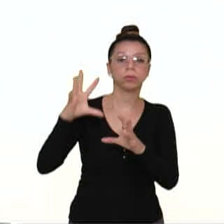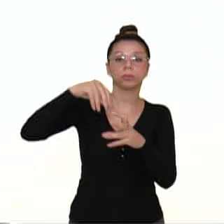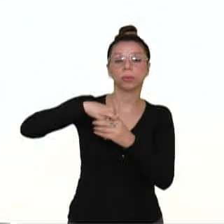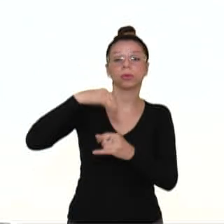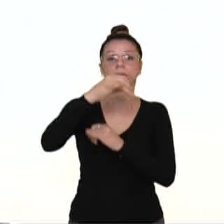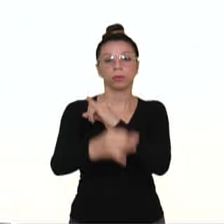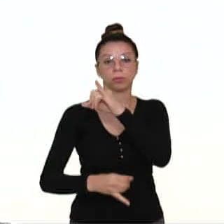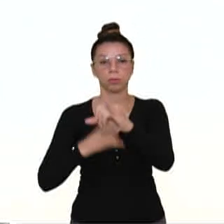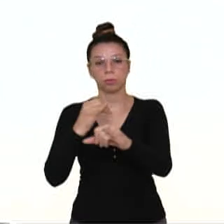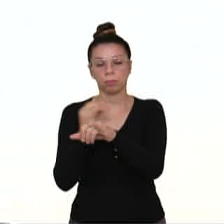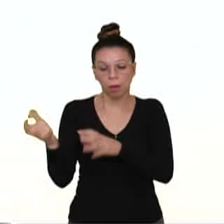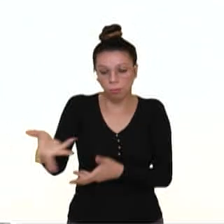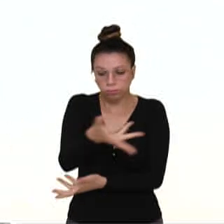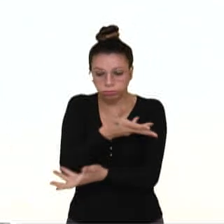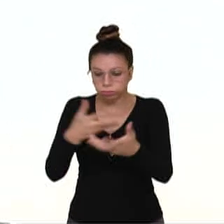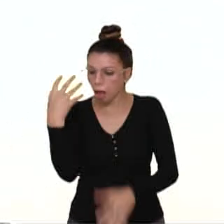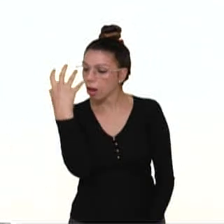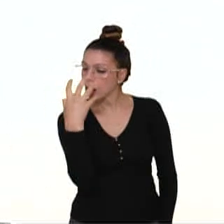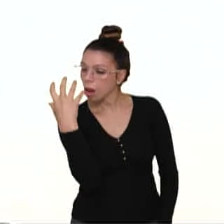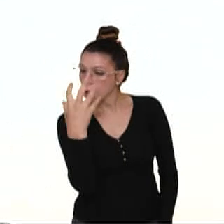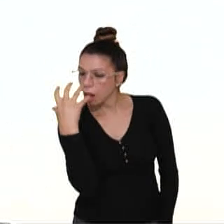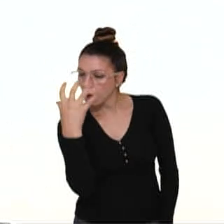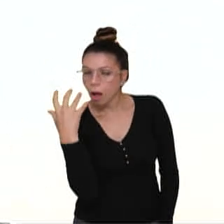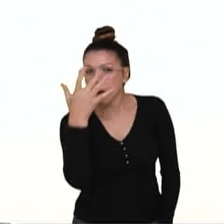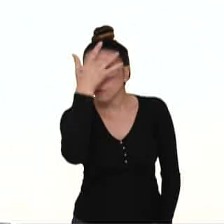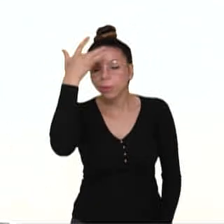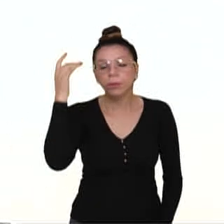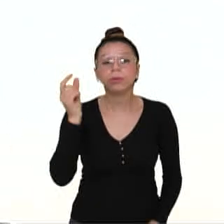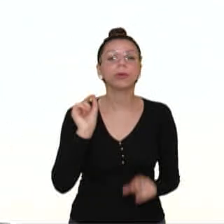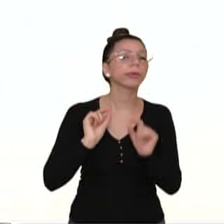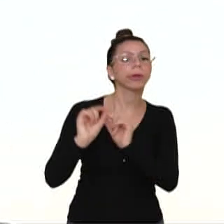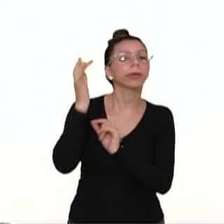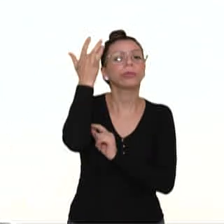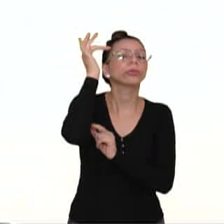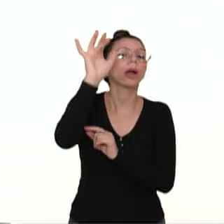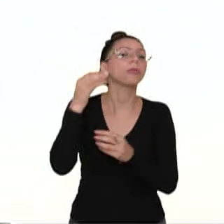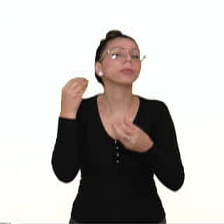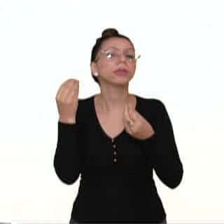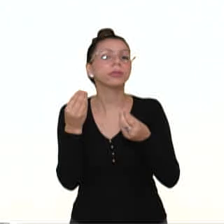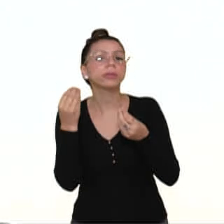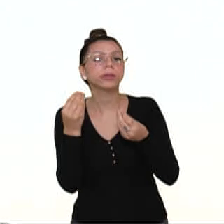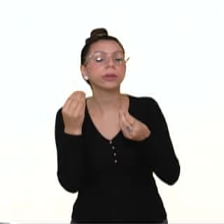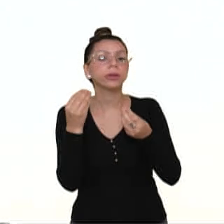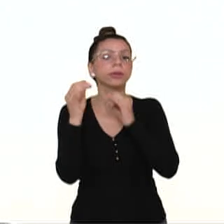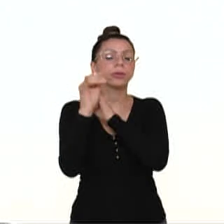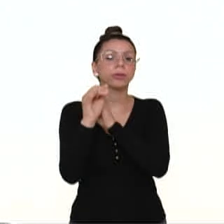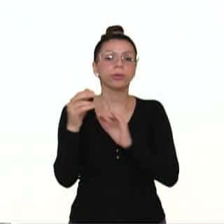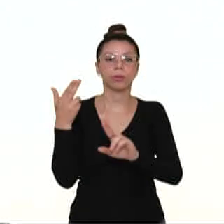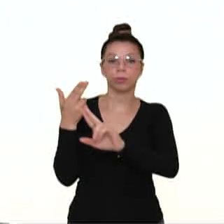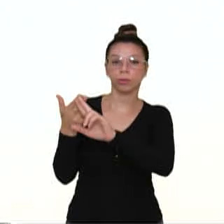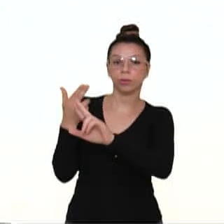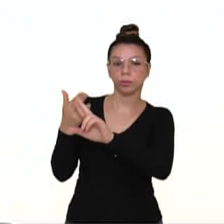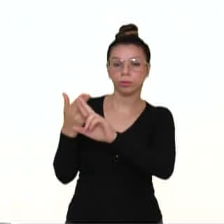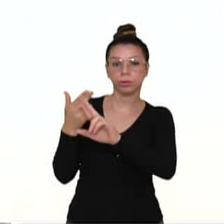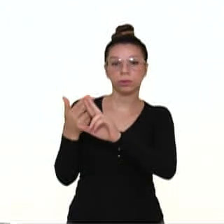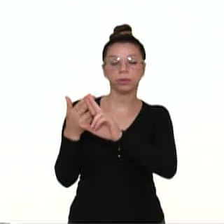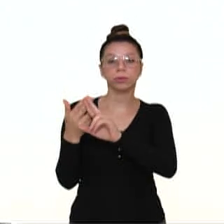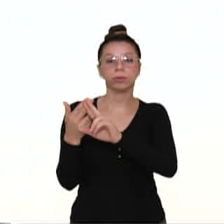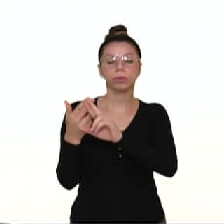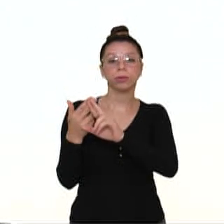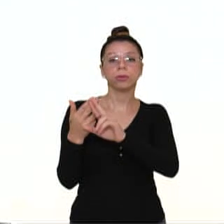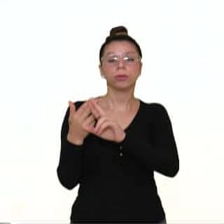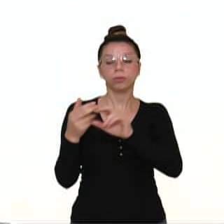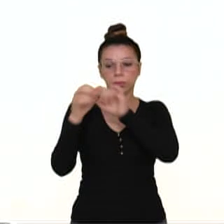disponíveis para envolver inúmeras pessoas que sequer sabem que estão sendo utilizadas como peça-chave